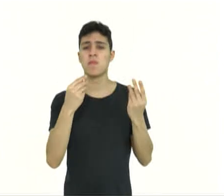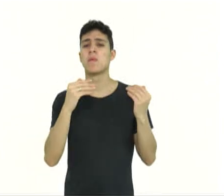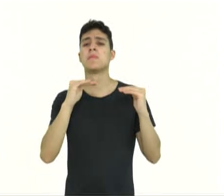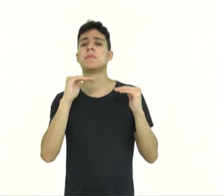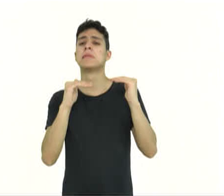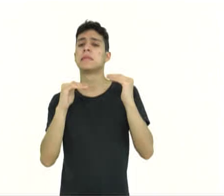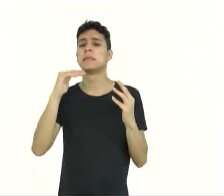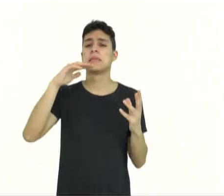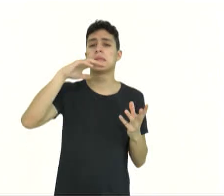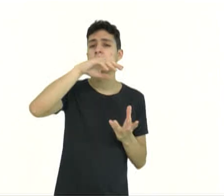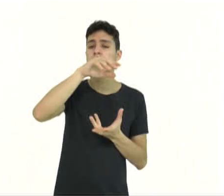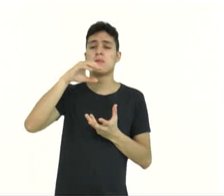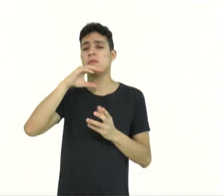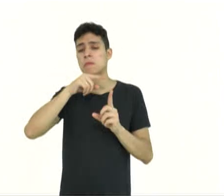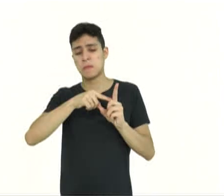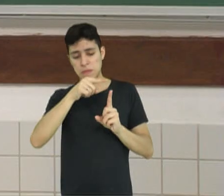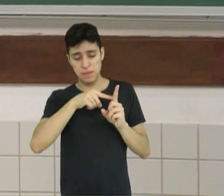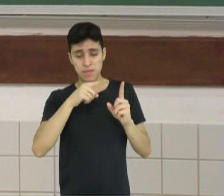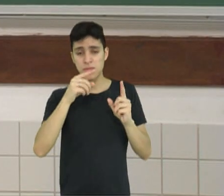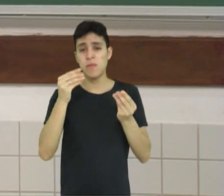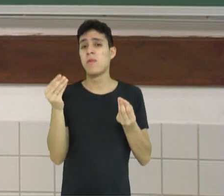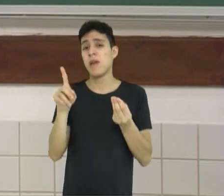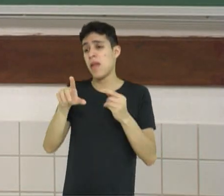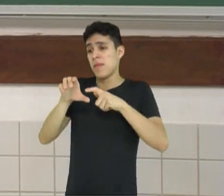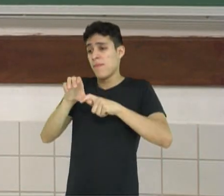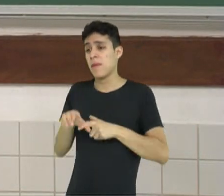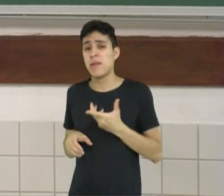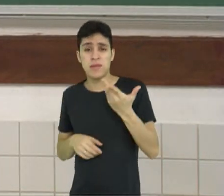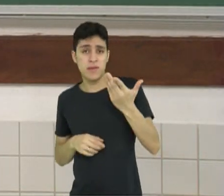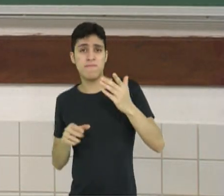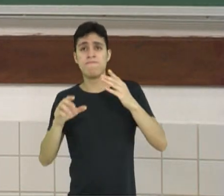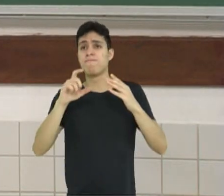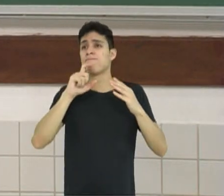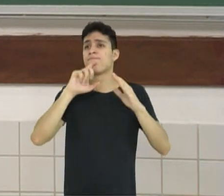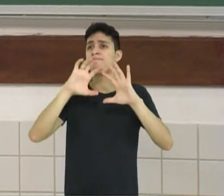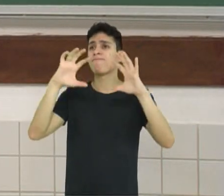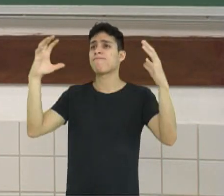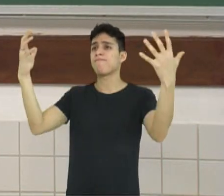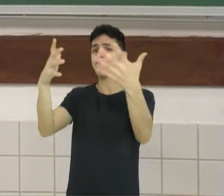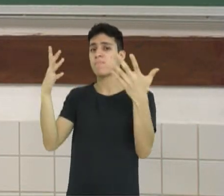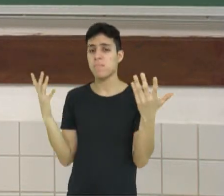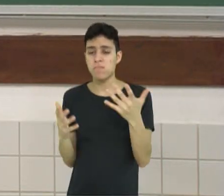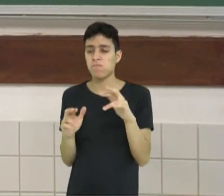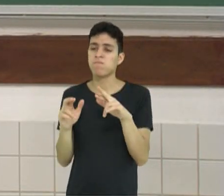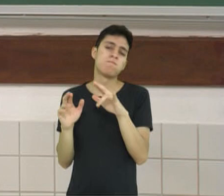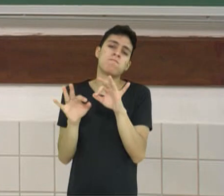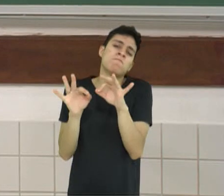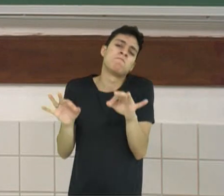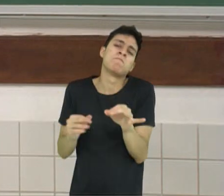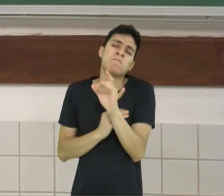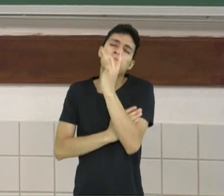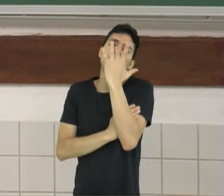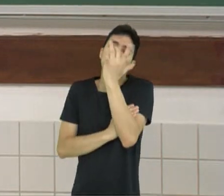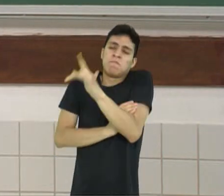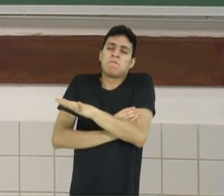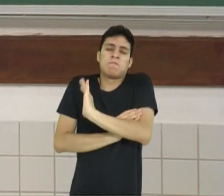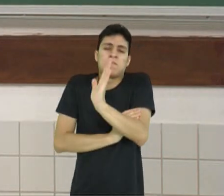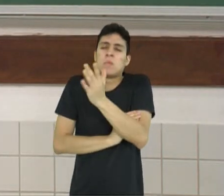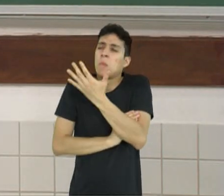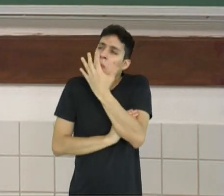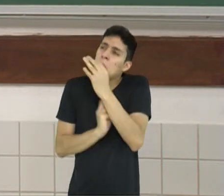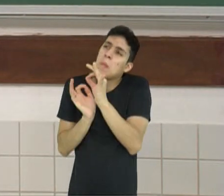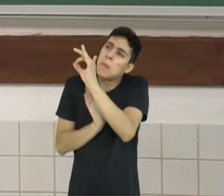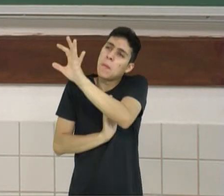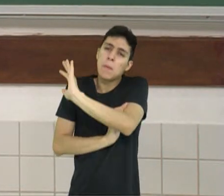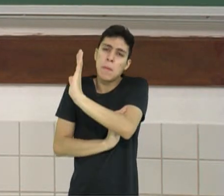climática global, né, dependem dessas calotas polares. Elas não estão aqui simplesmente, né, porque estão distantes